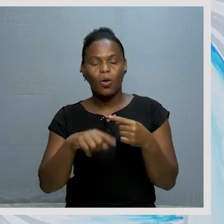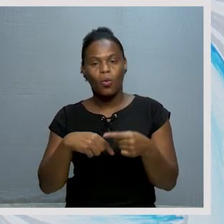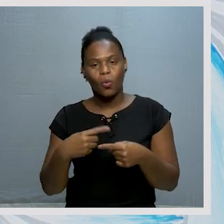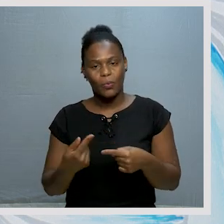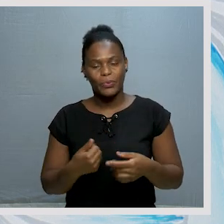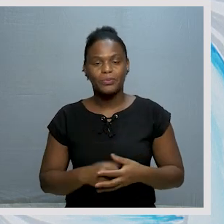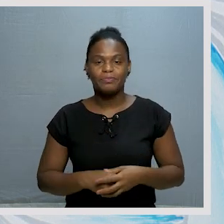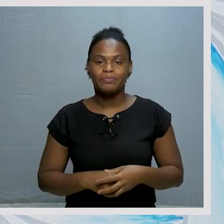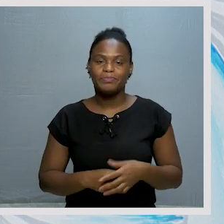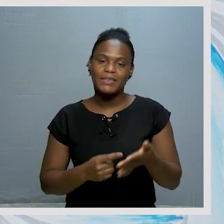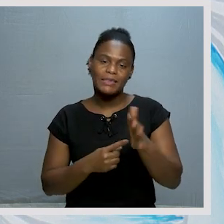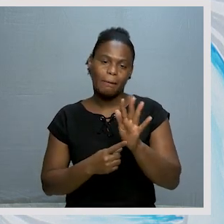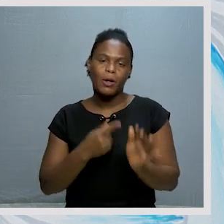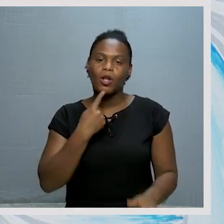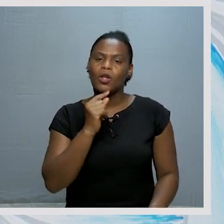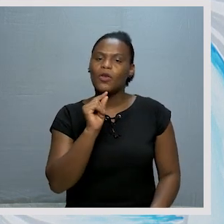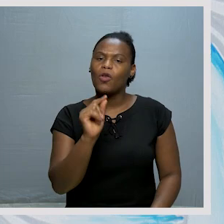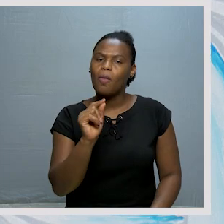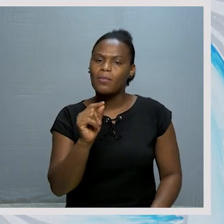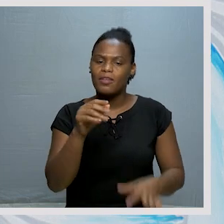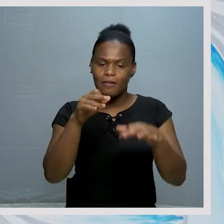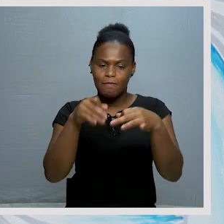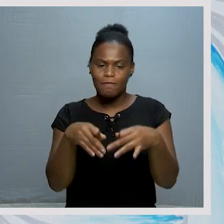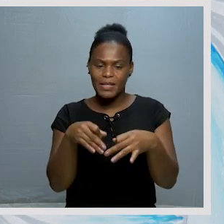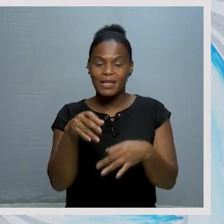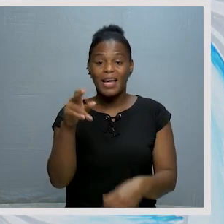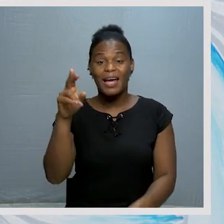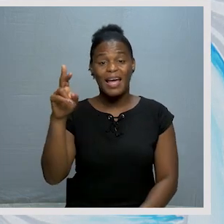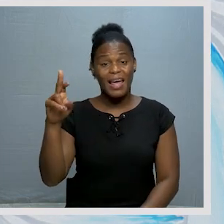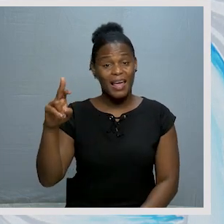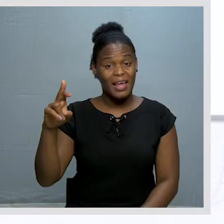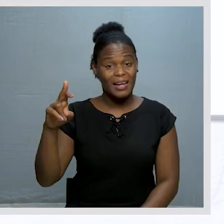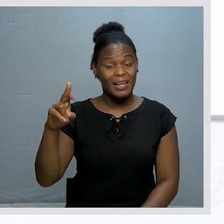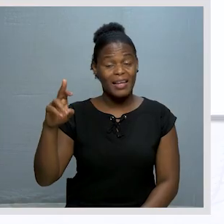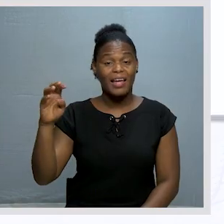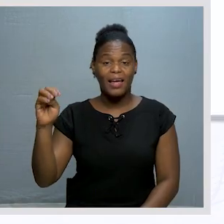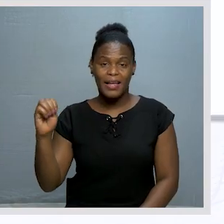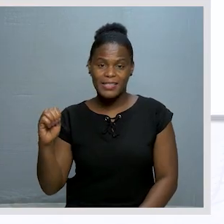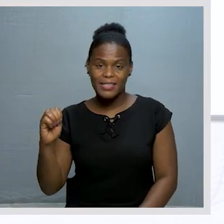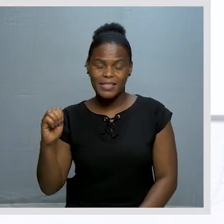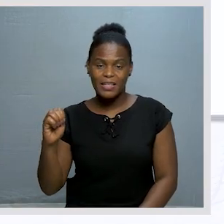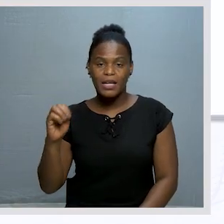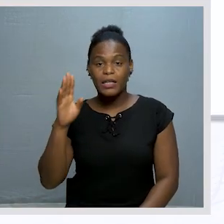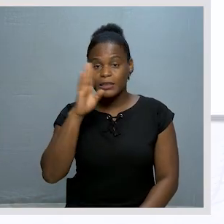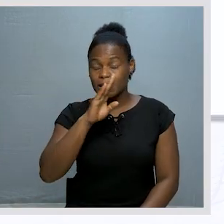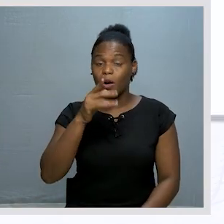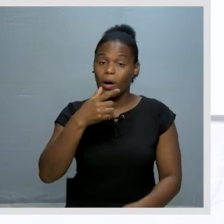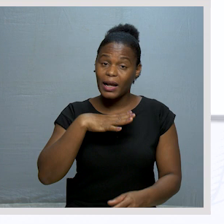outros casos. Os nomes terminados em R e S, forma-se o feminino